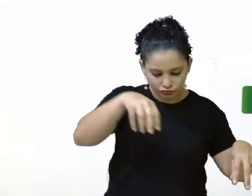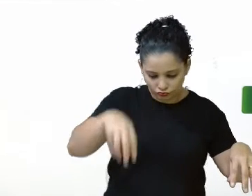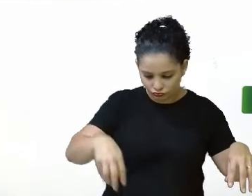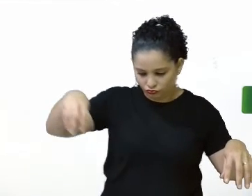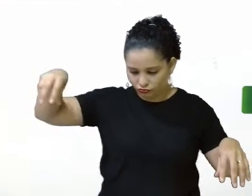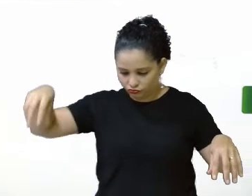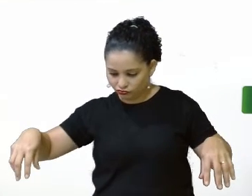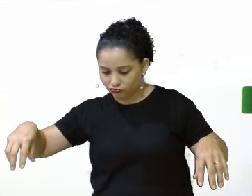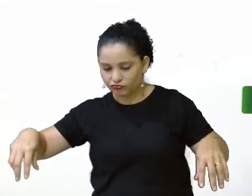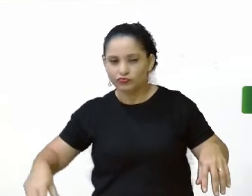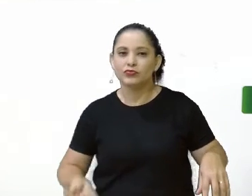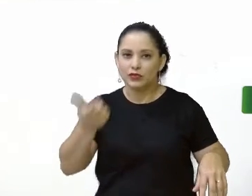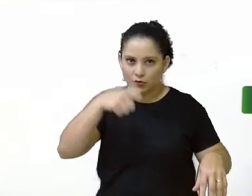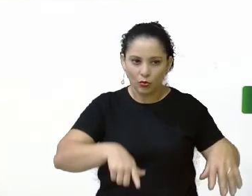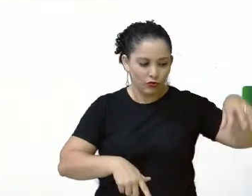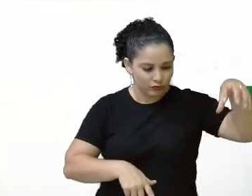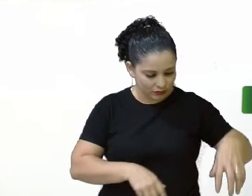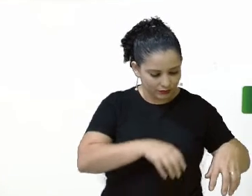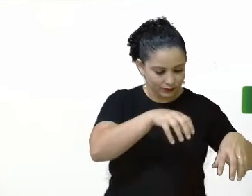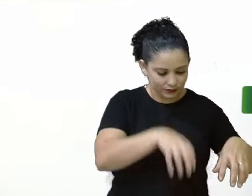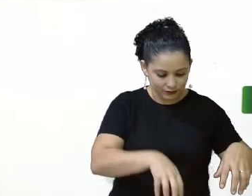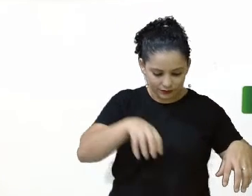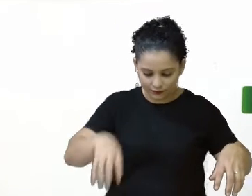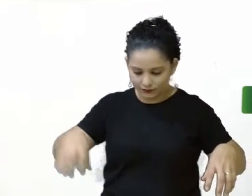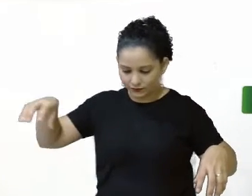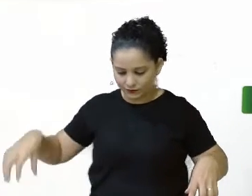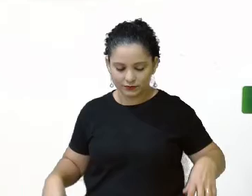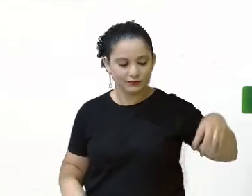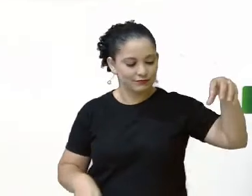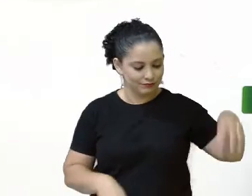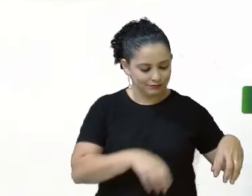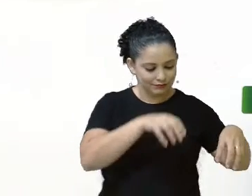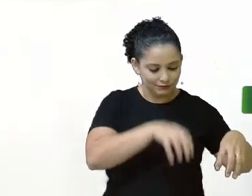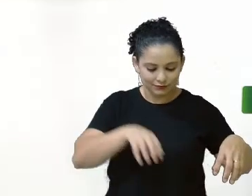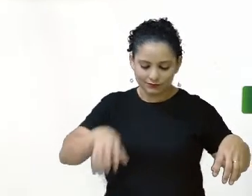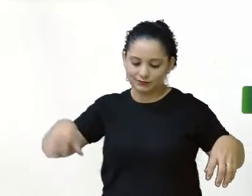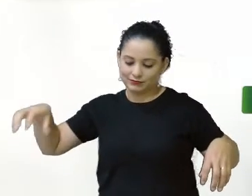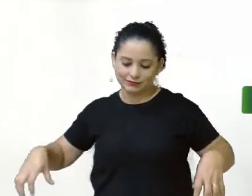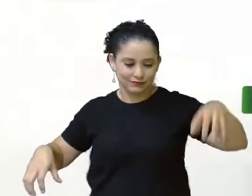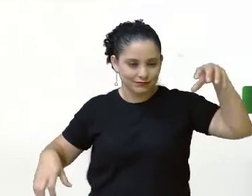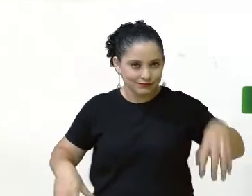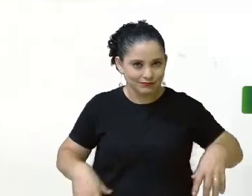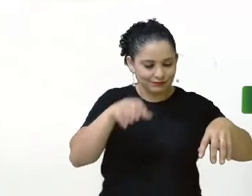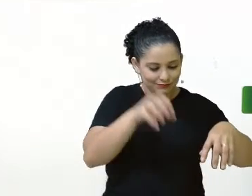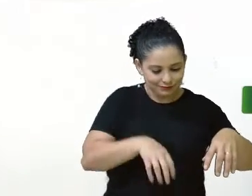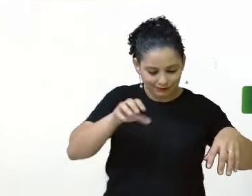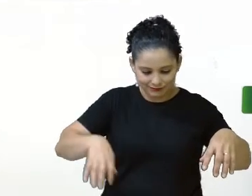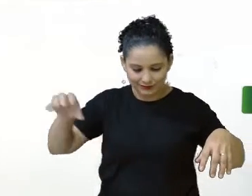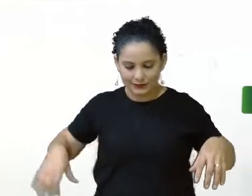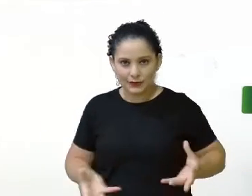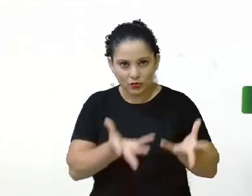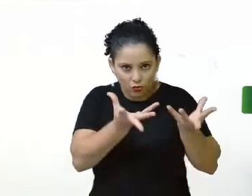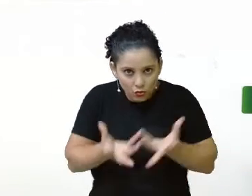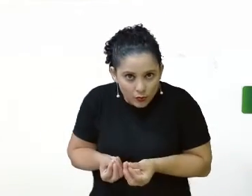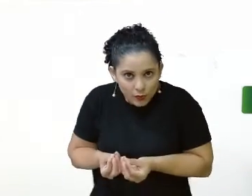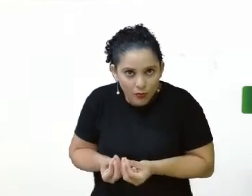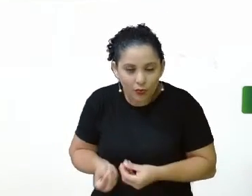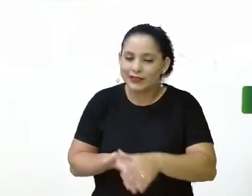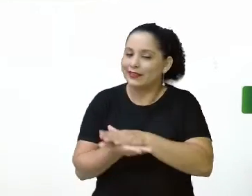todas, depois de novo, depois de novo, depois de novo. Sobrou maçã, quinto ano?